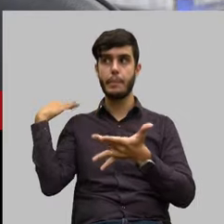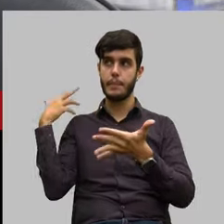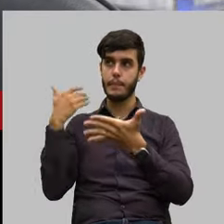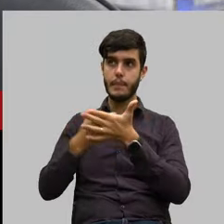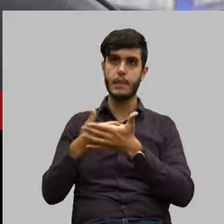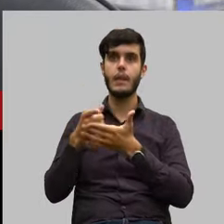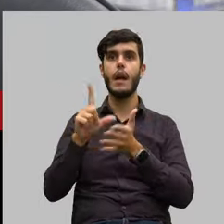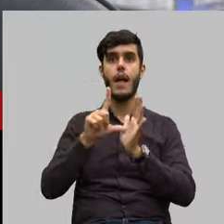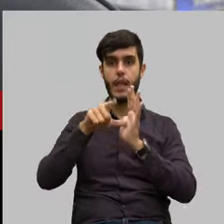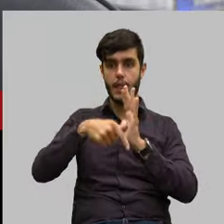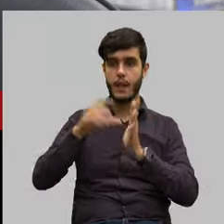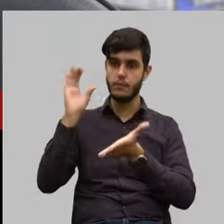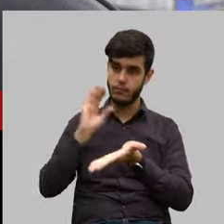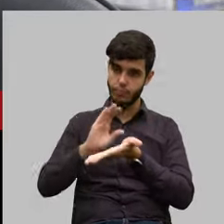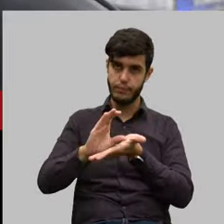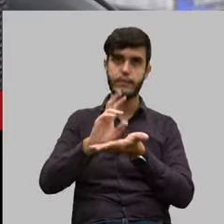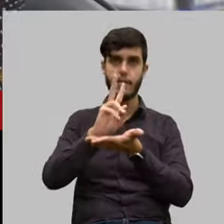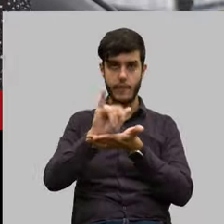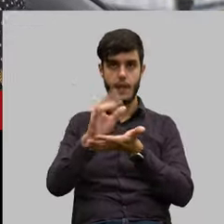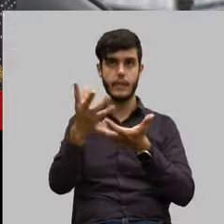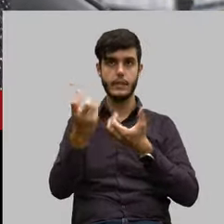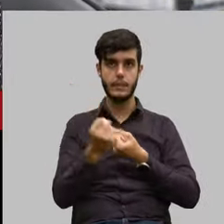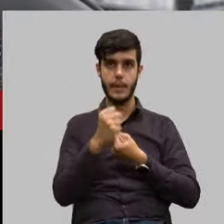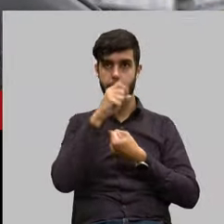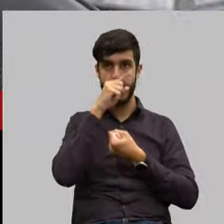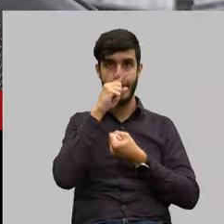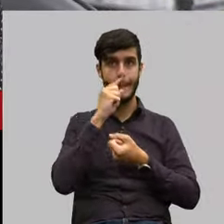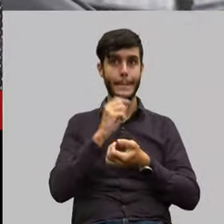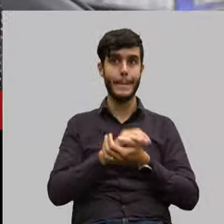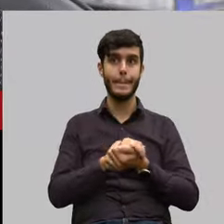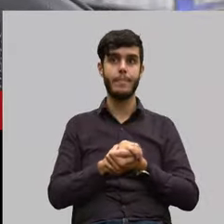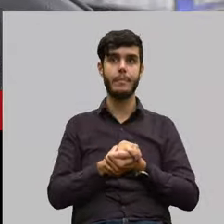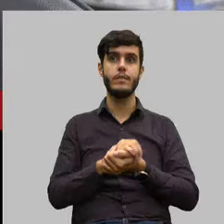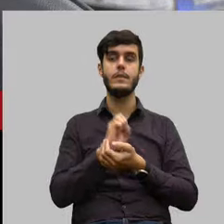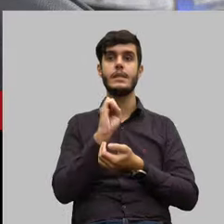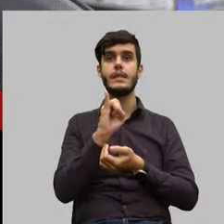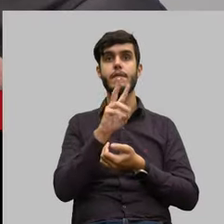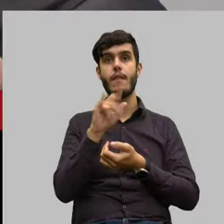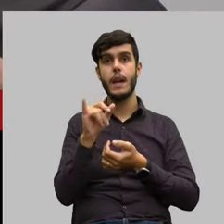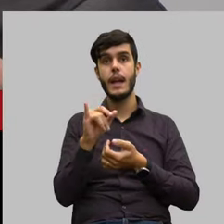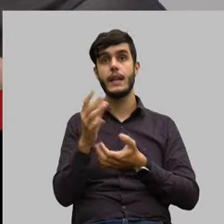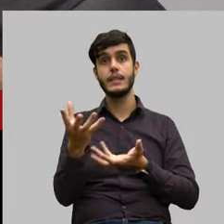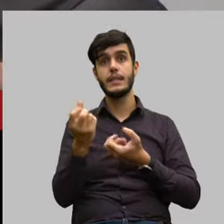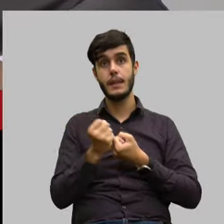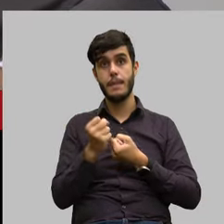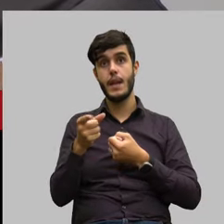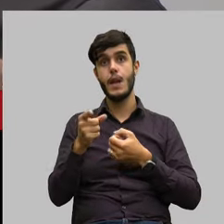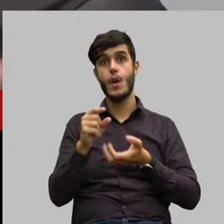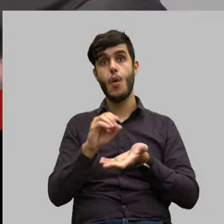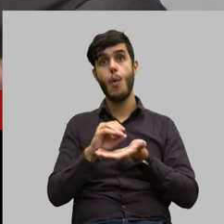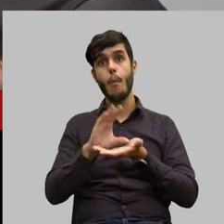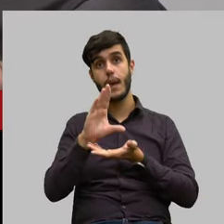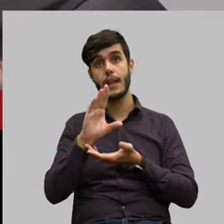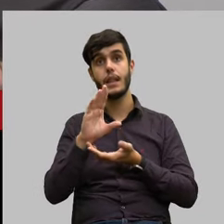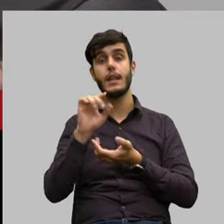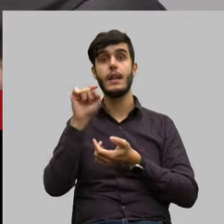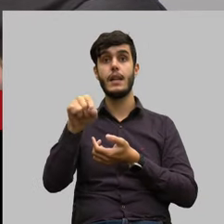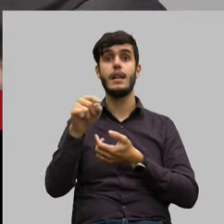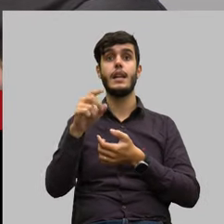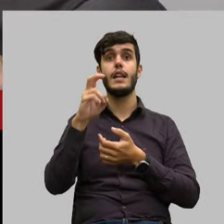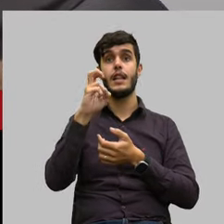receberão o retroativo a senora não falou se vai receber o aumento no quinto dia útil e se vai receber